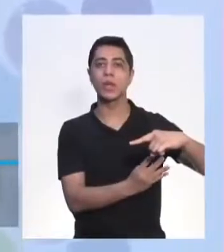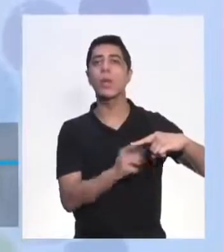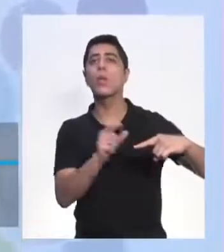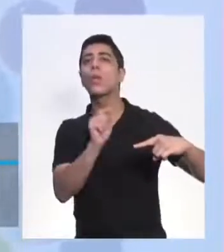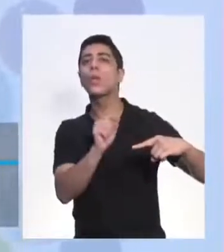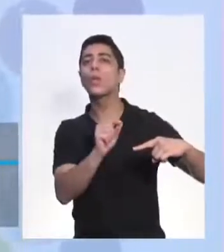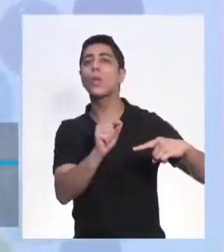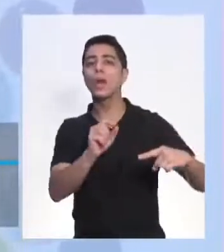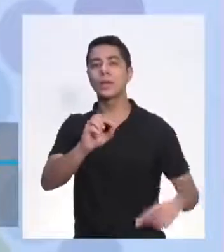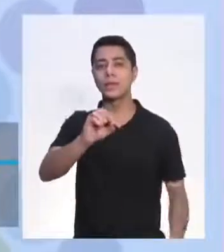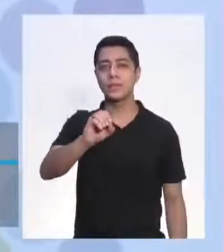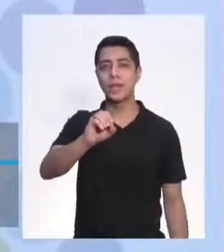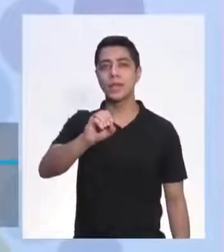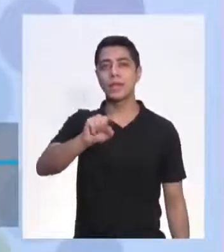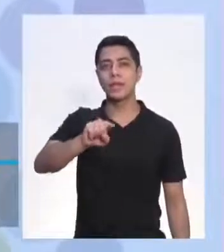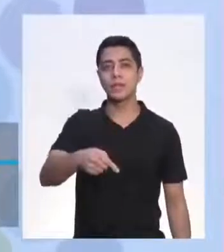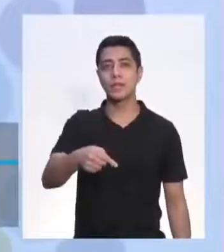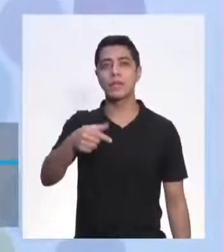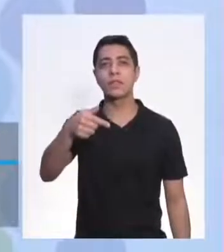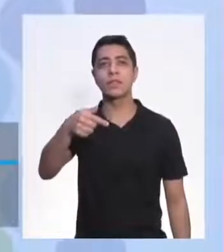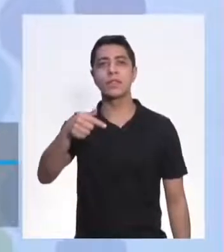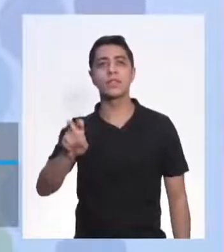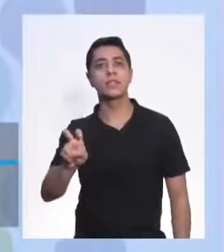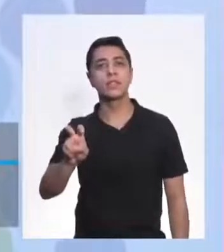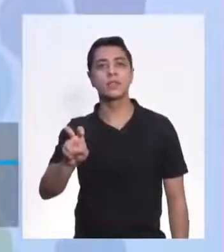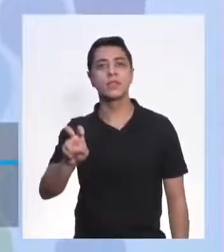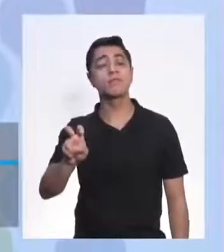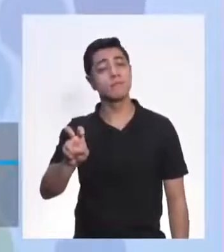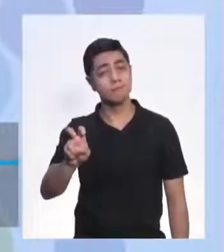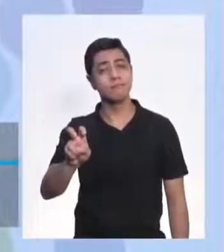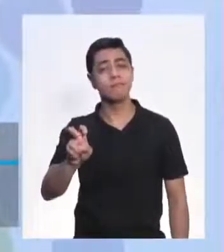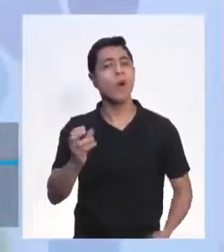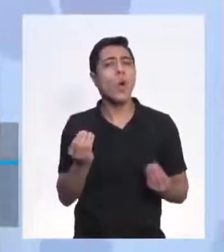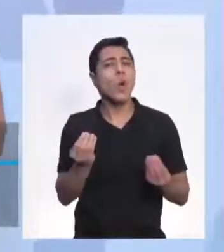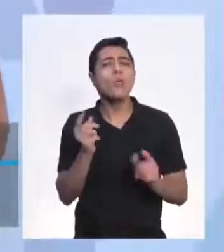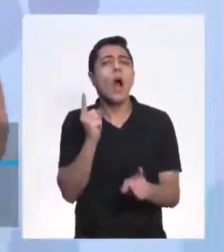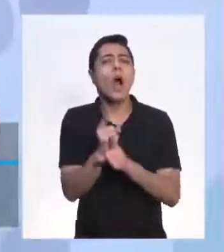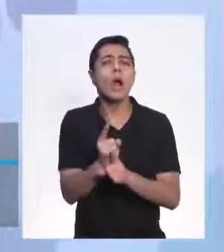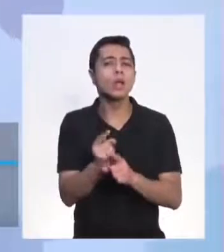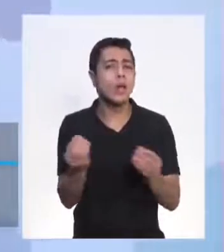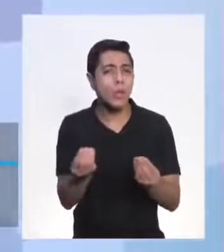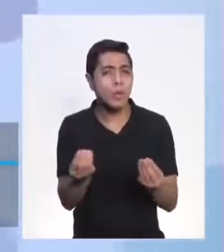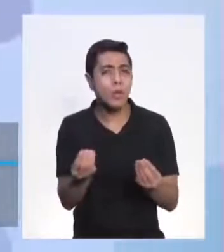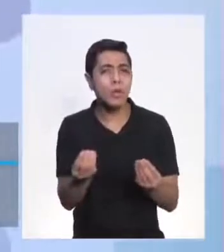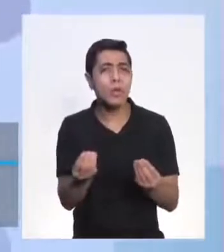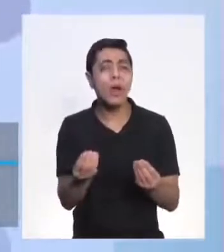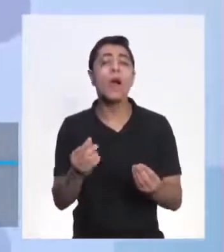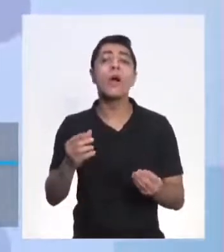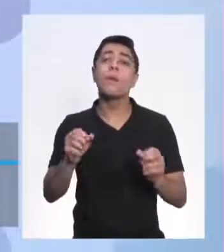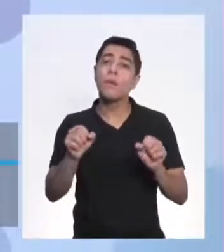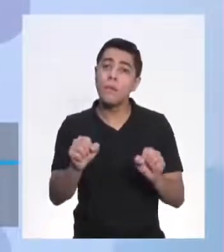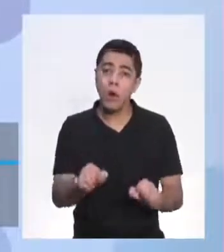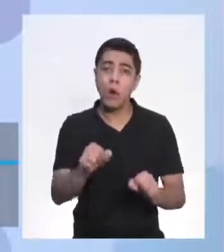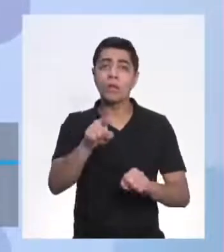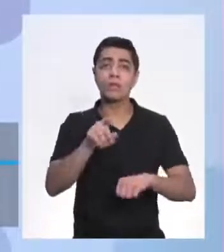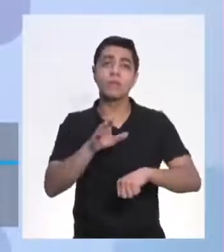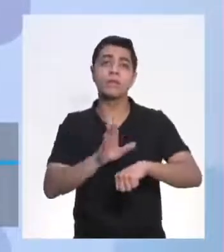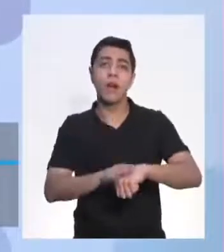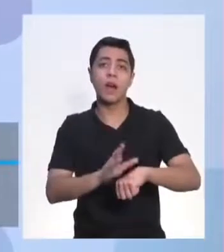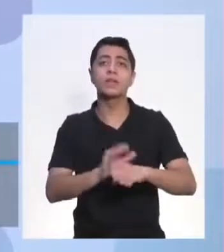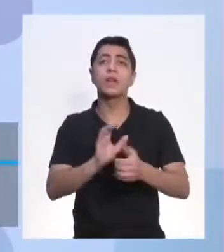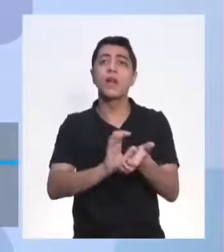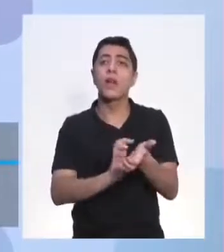75 centésimos. Mas como que a gente sabe disso? A gente sabe disso ou usando uma calculadora